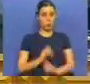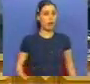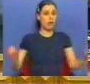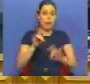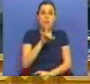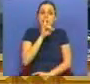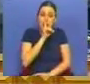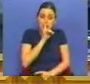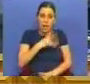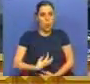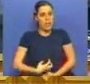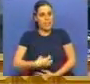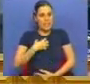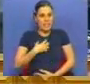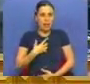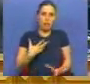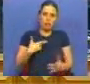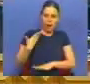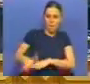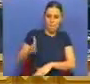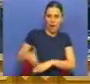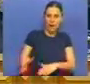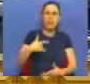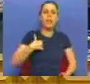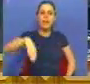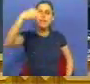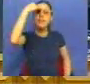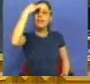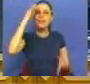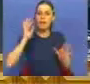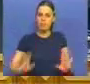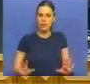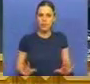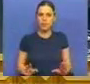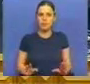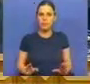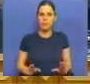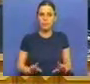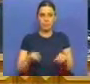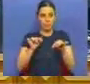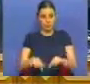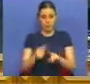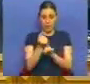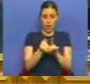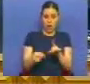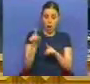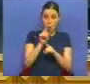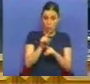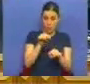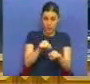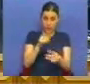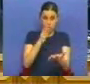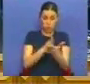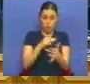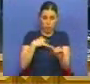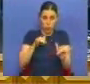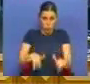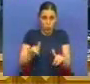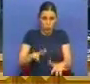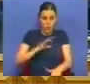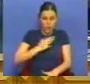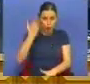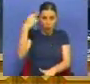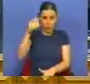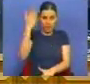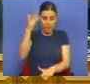se cala quando se sente preterido, eu gostaria de saber, estes aumentos incidem apenas, estou a concluir,